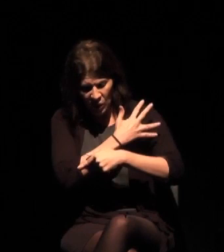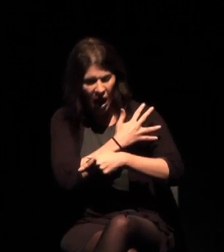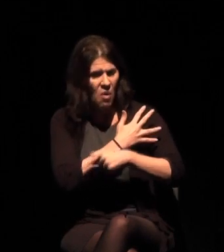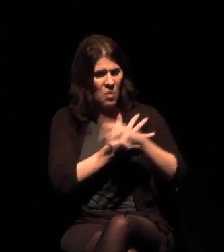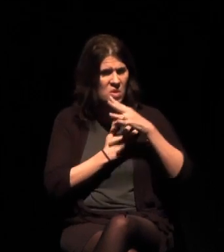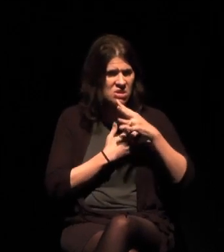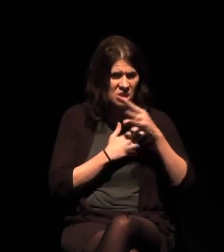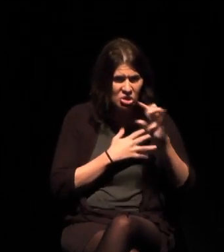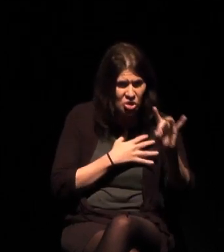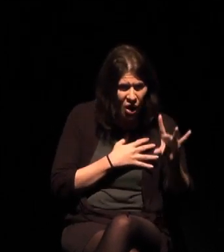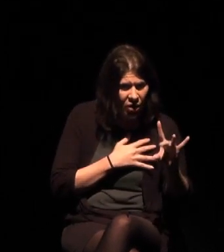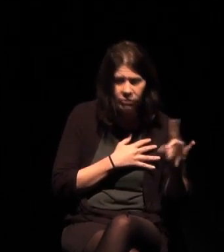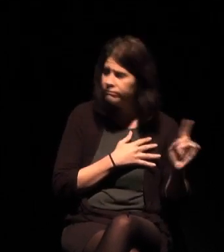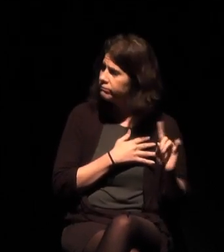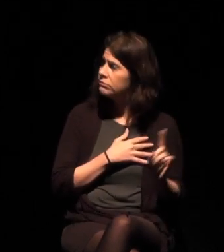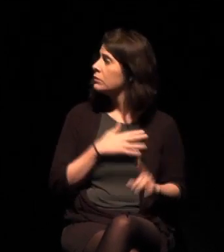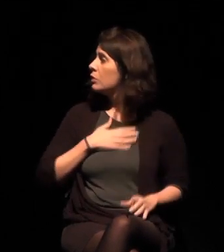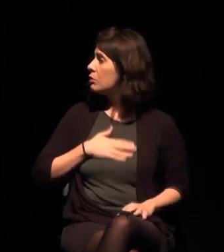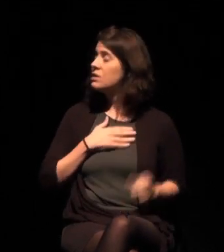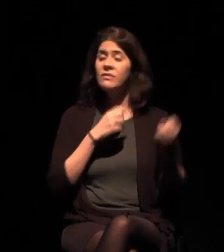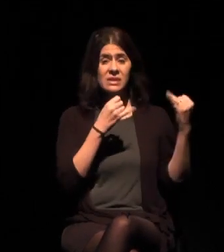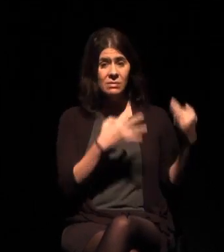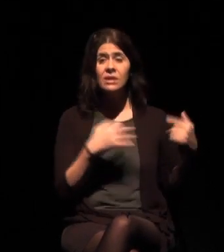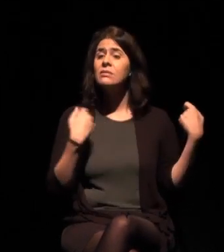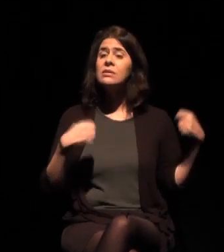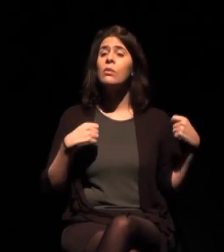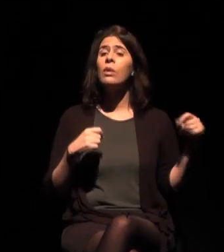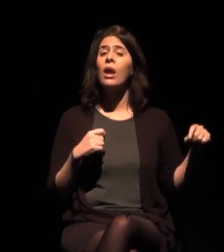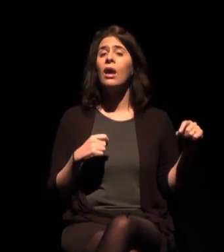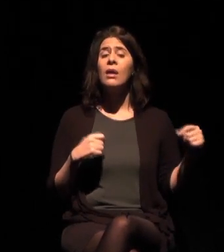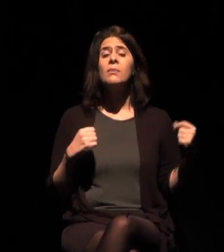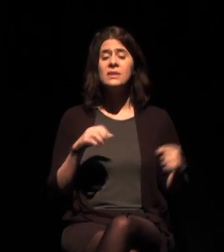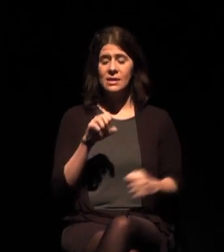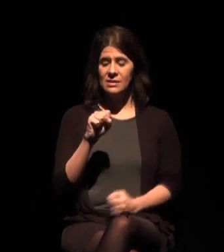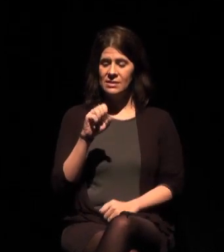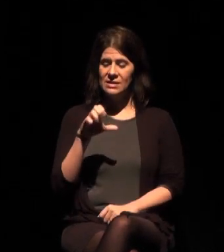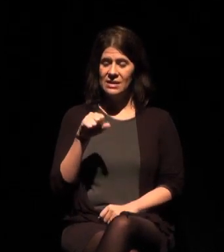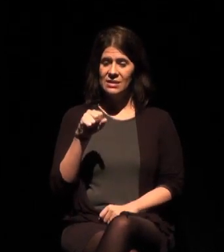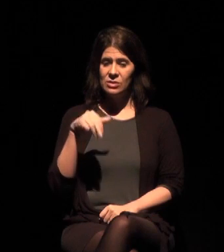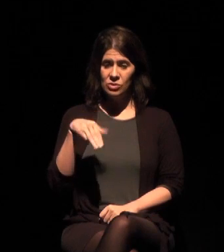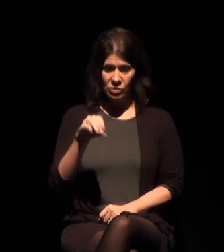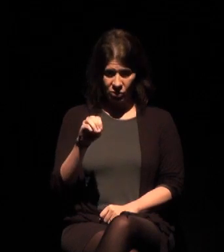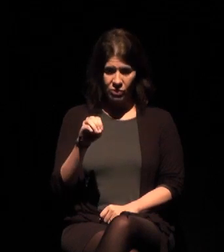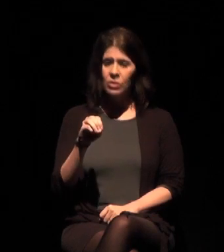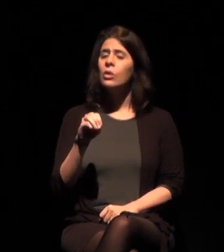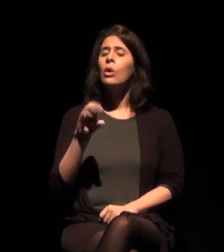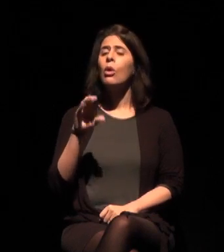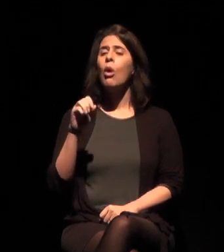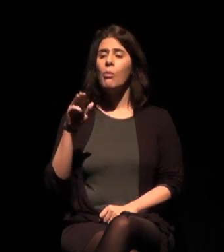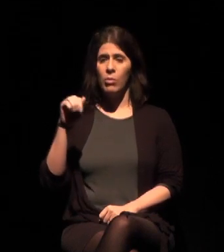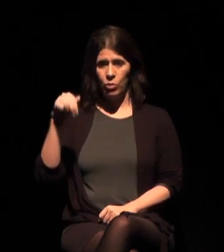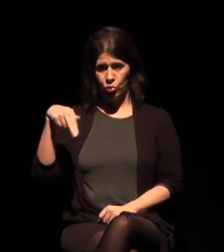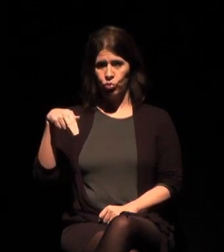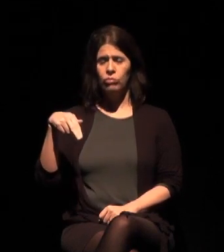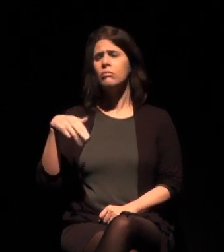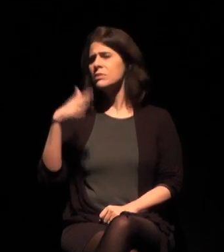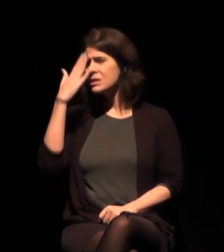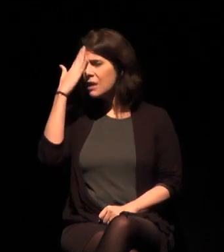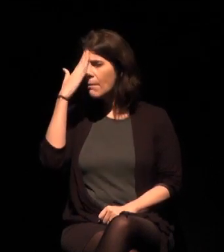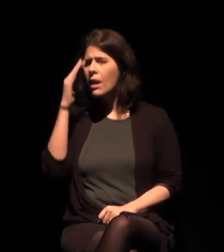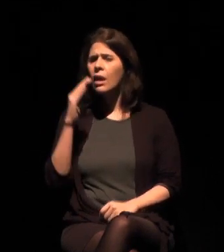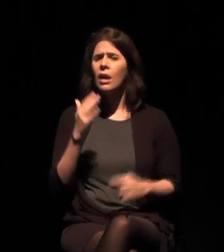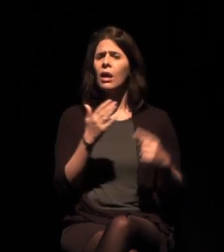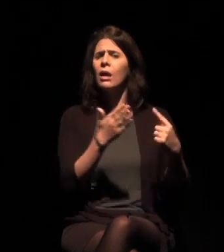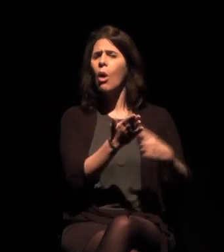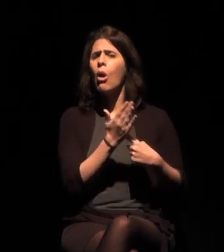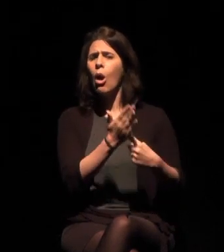preciso eu gostei muito da sua expressão senso comum é preciso conhecer é preciso conhecer o que é quem é que temos